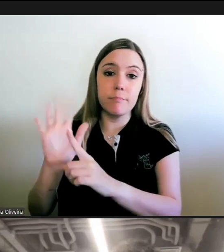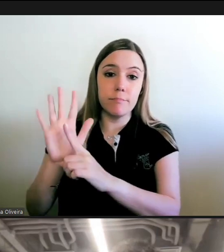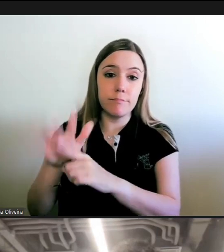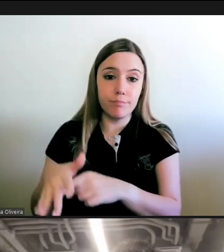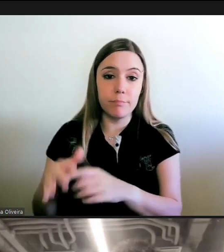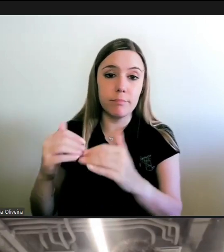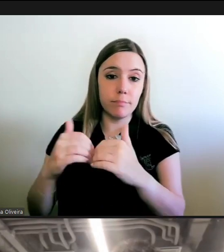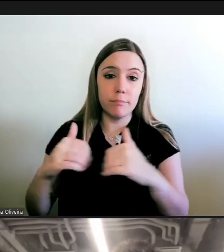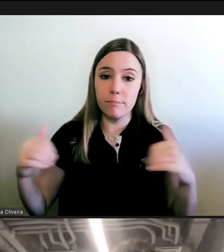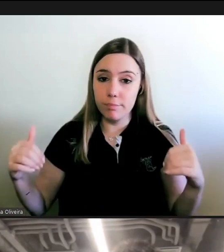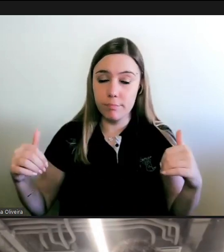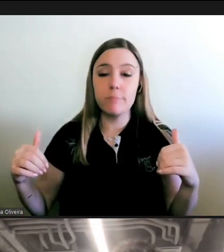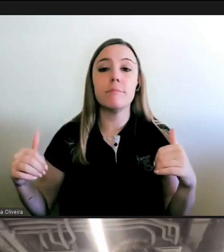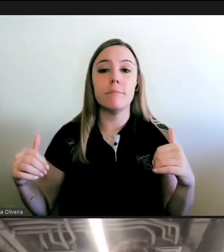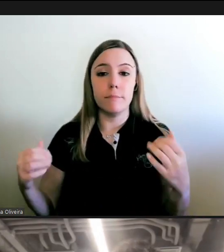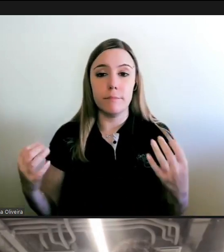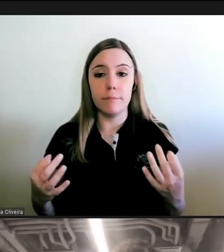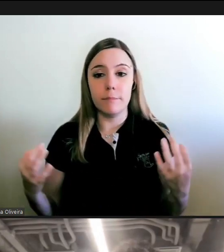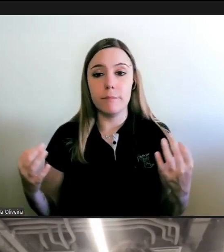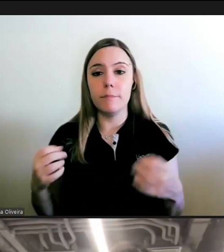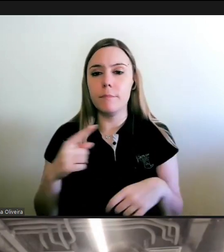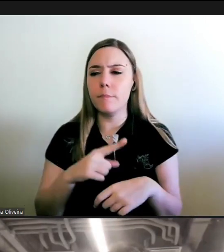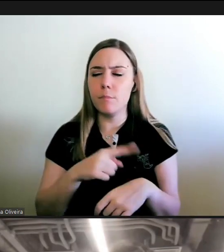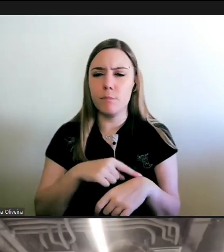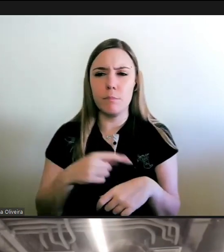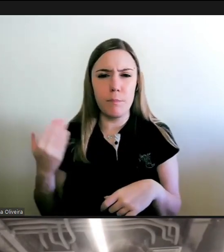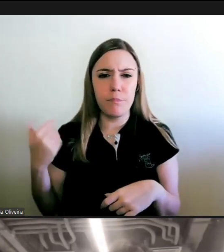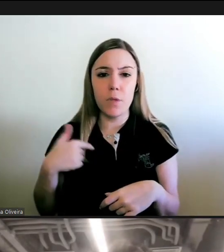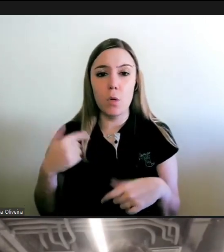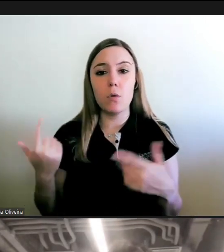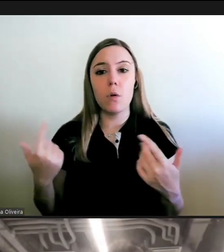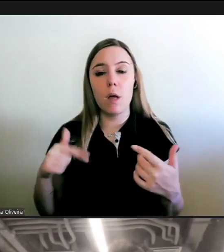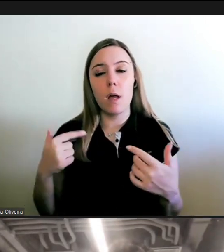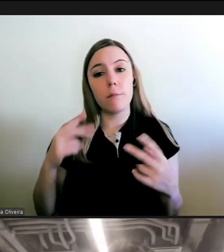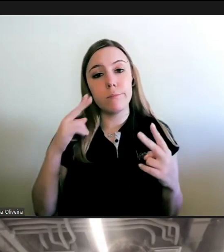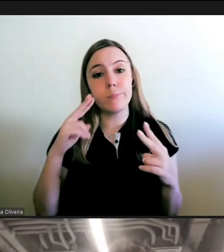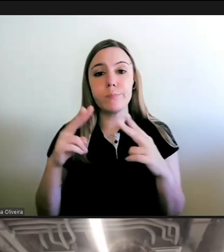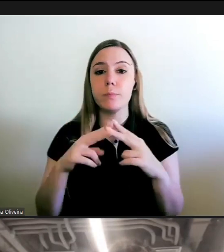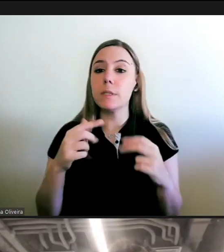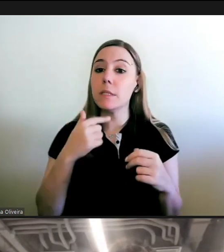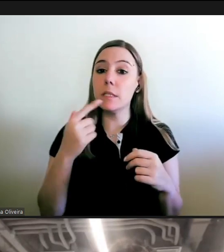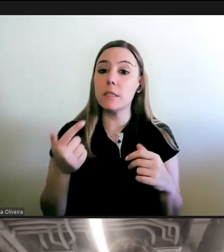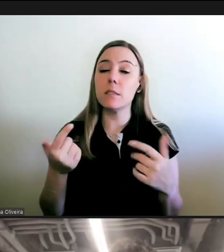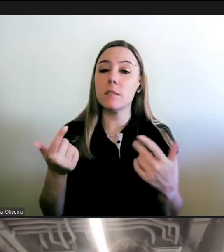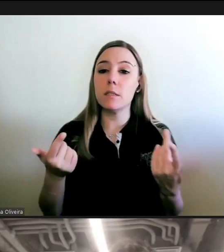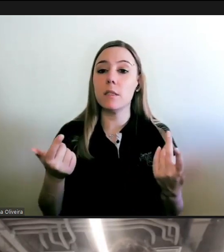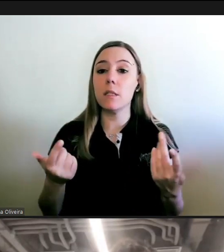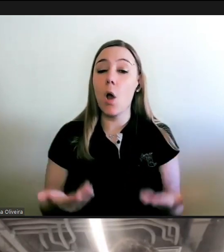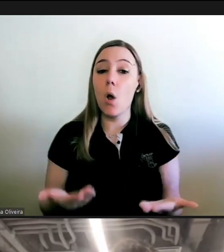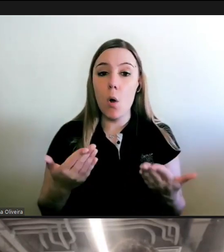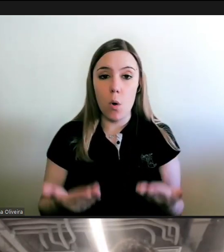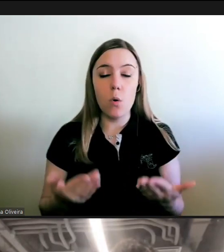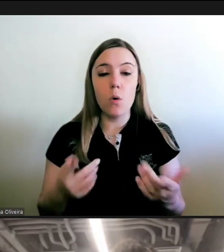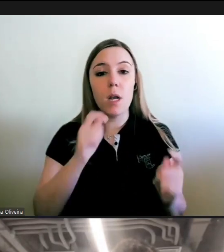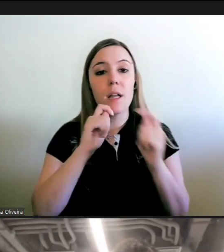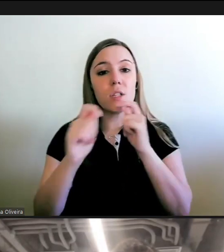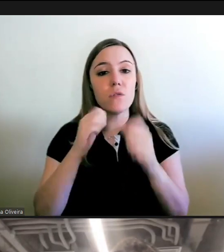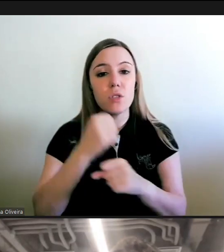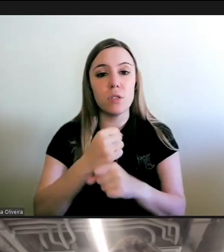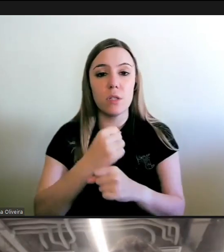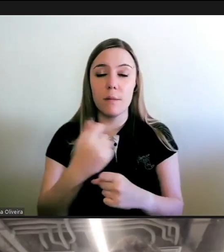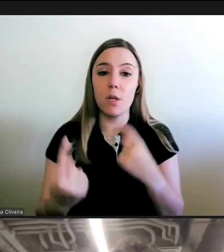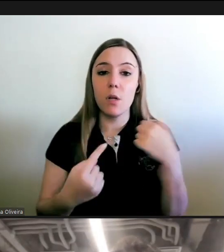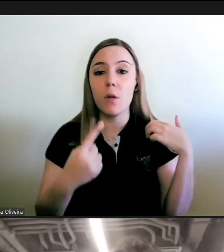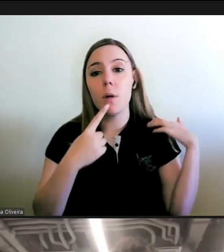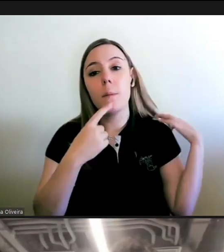razões. Aliás, eu ainda há pouco tive num encontro no qual se dizia de forma aberta que ainda hoje em algumas entrevistas de trabalho se pergunta